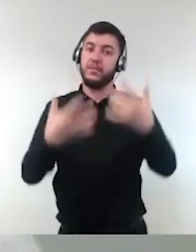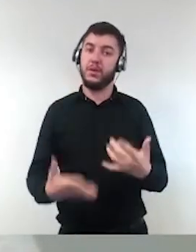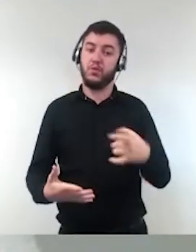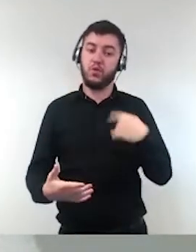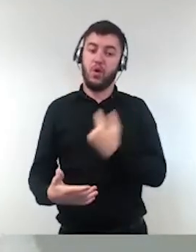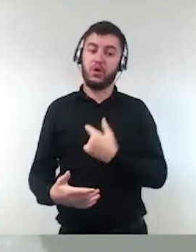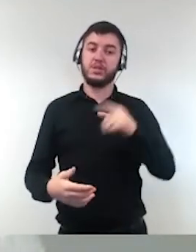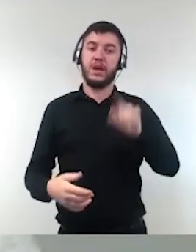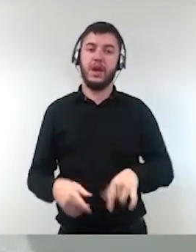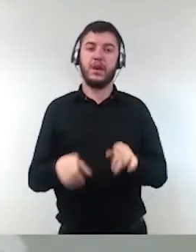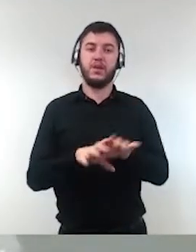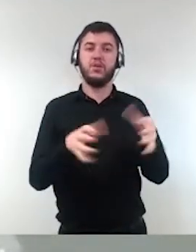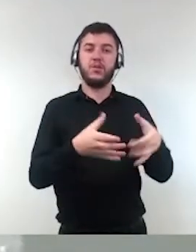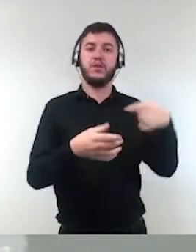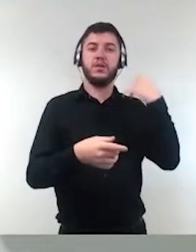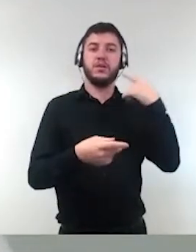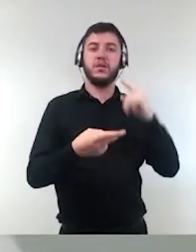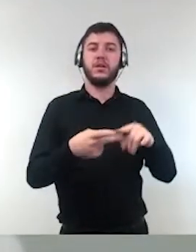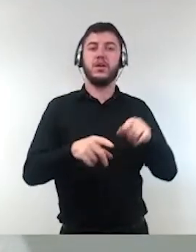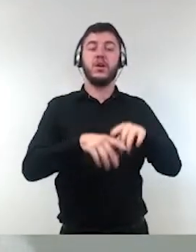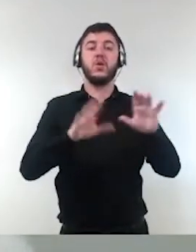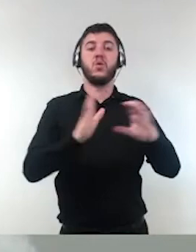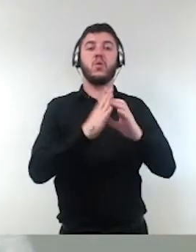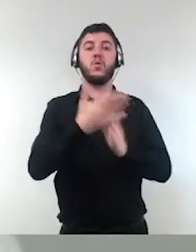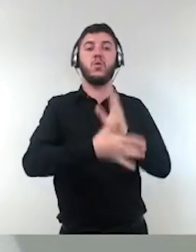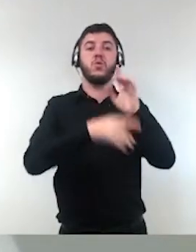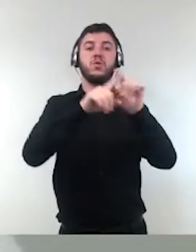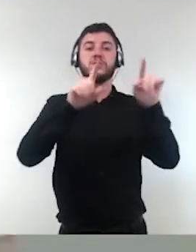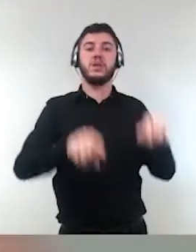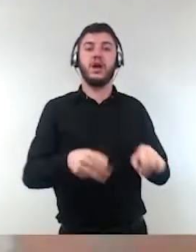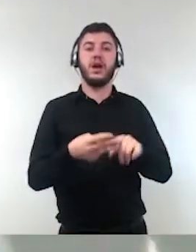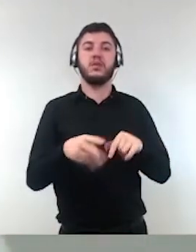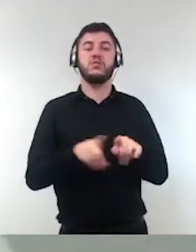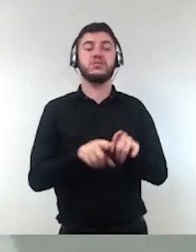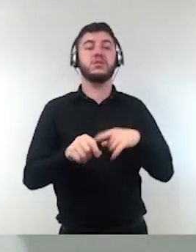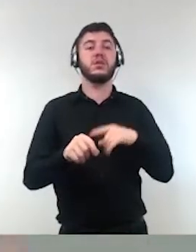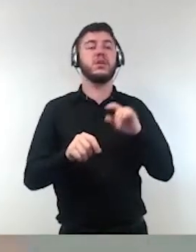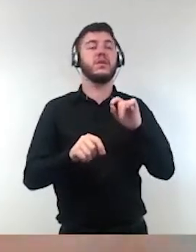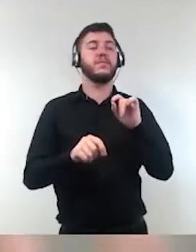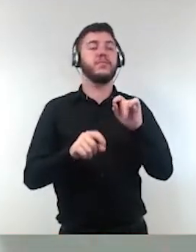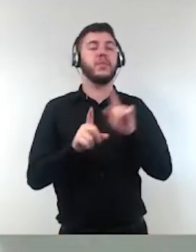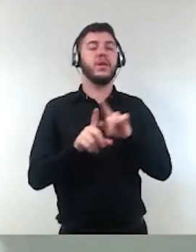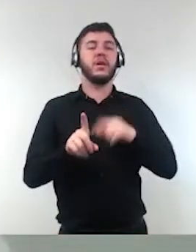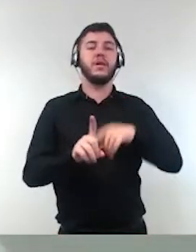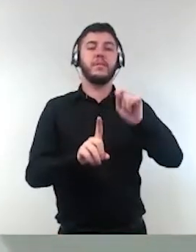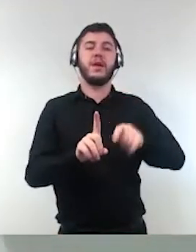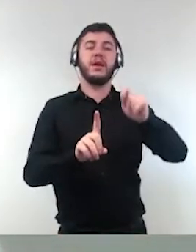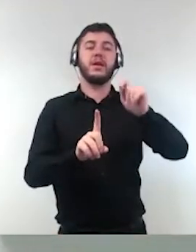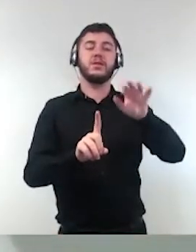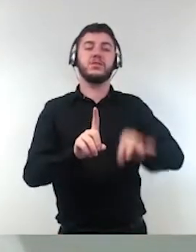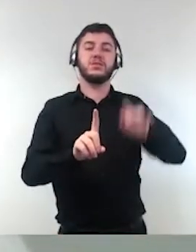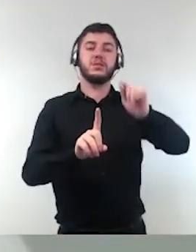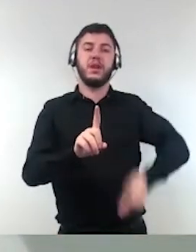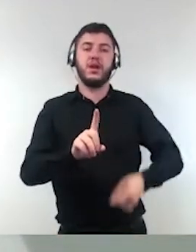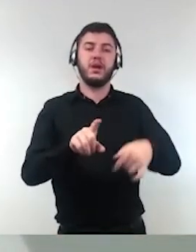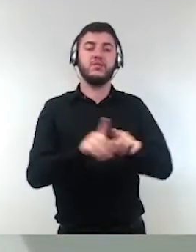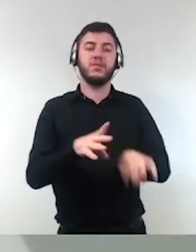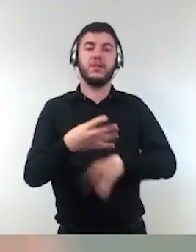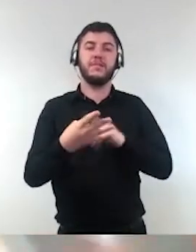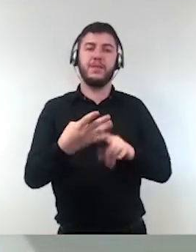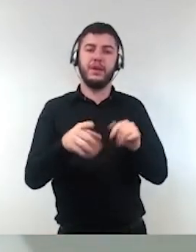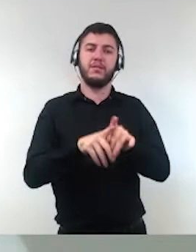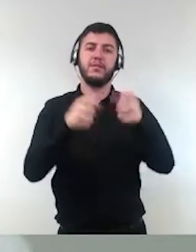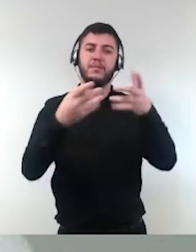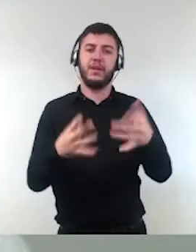servidores, advogados, e eu diria até as partes estão intoxicadas ou infoxicadas. Então, pensar